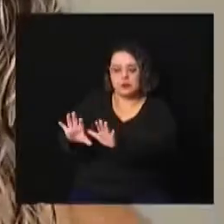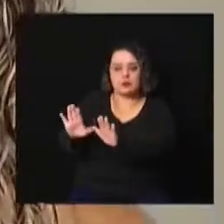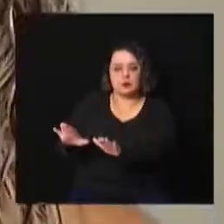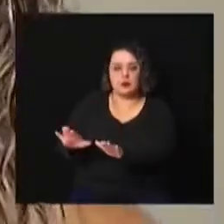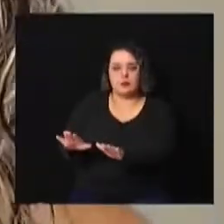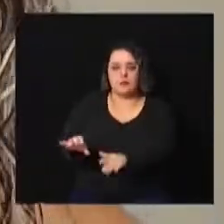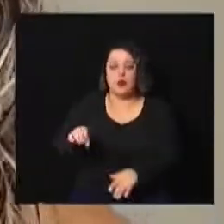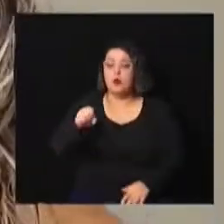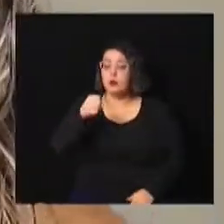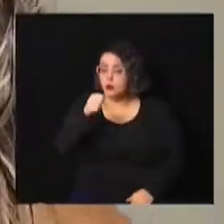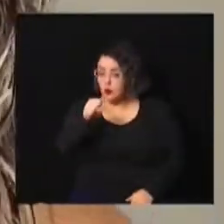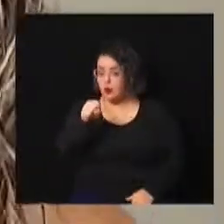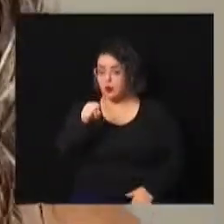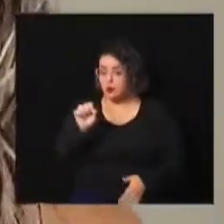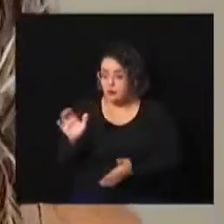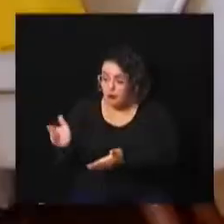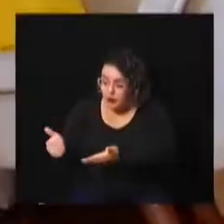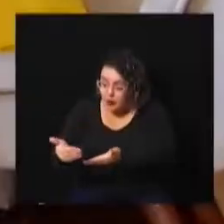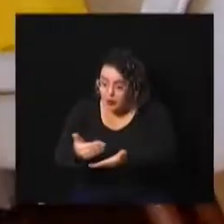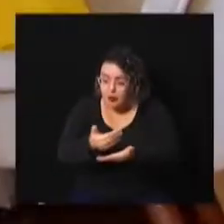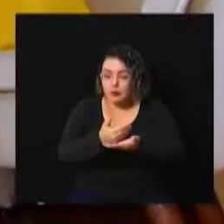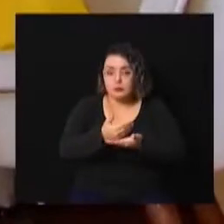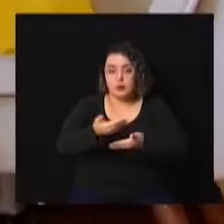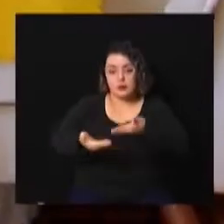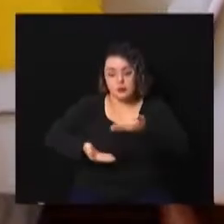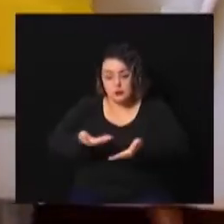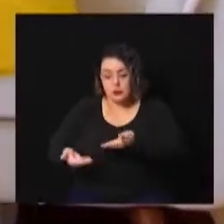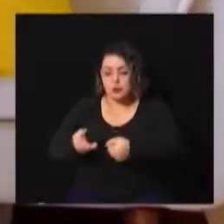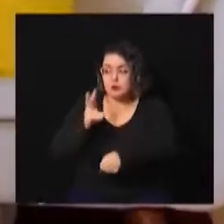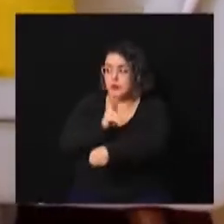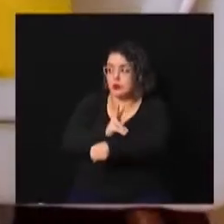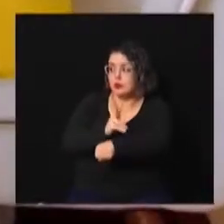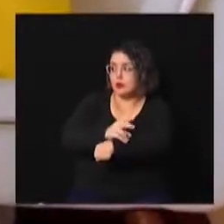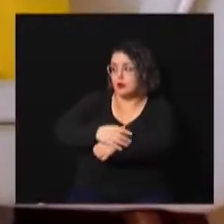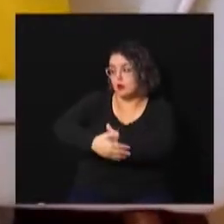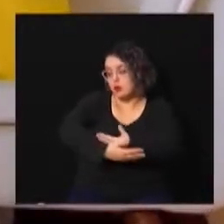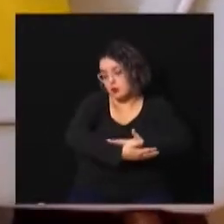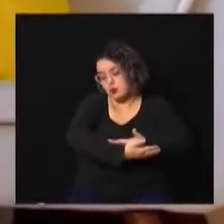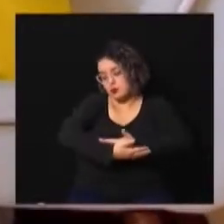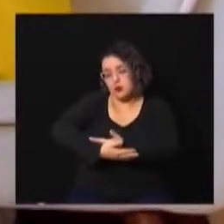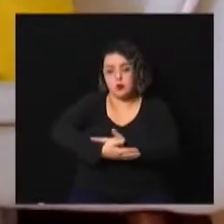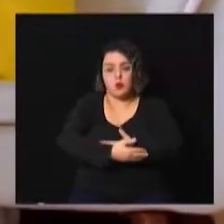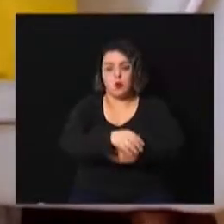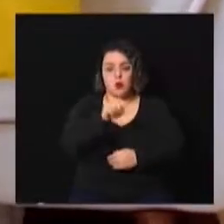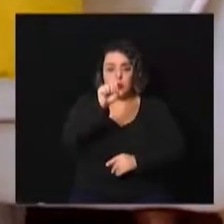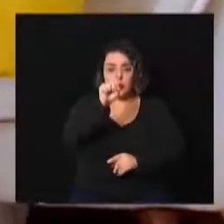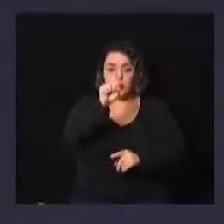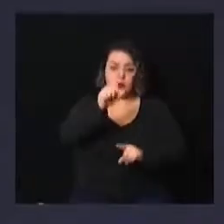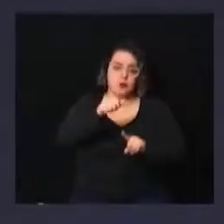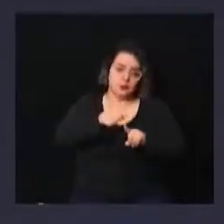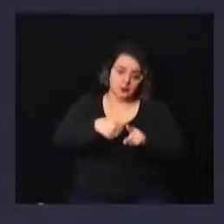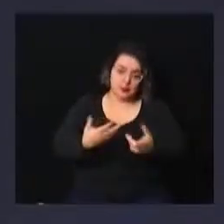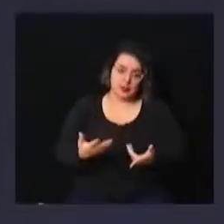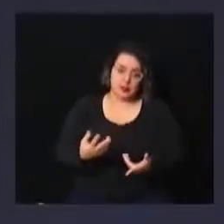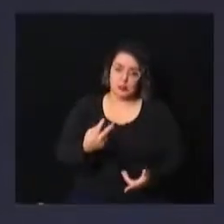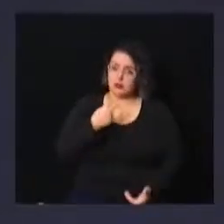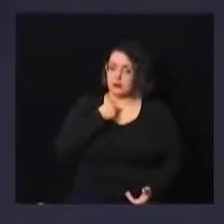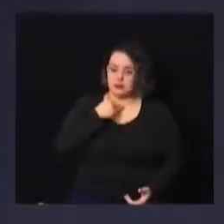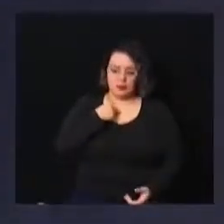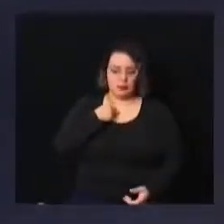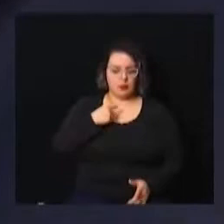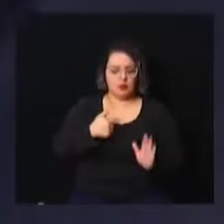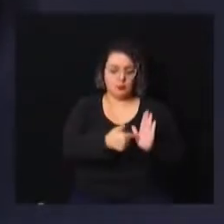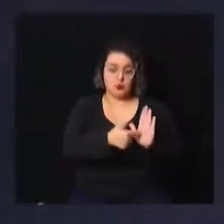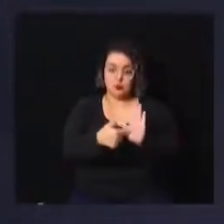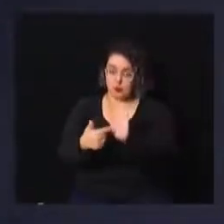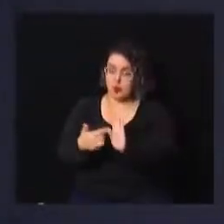já está no 8º acolhimento. Sob seus cuidados, hoje está um bebê de 8 meses. Não podemos